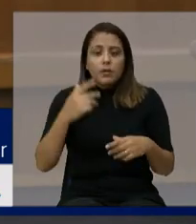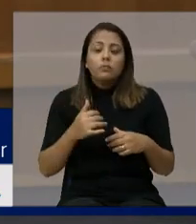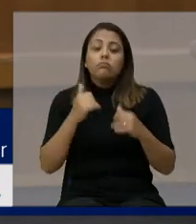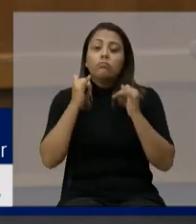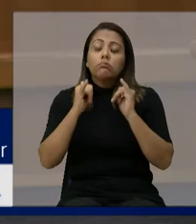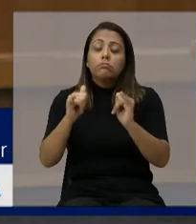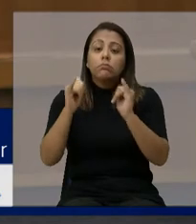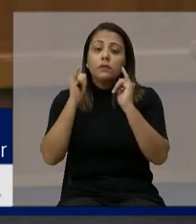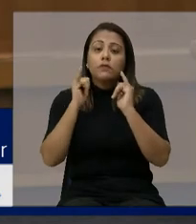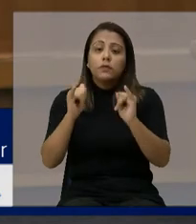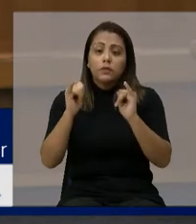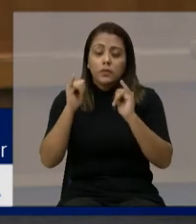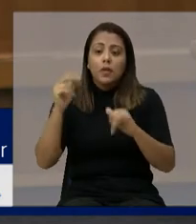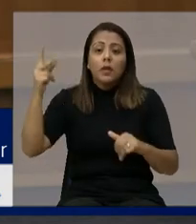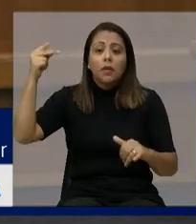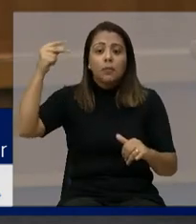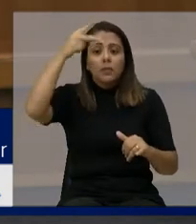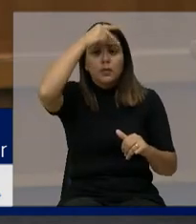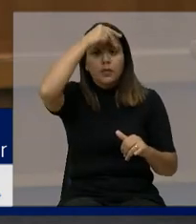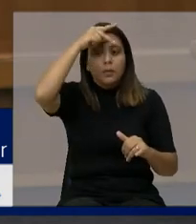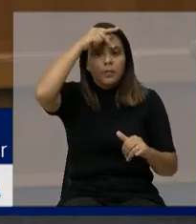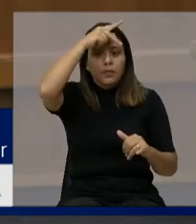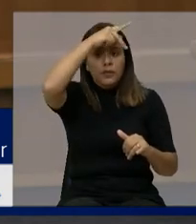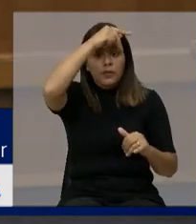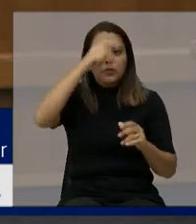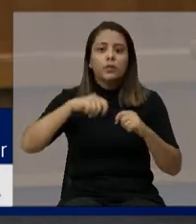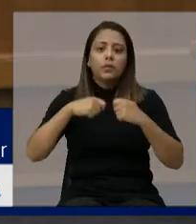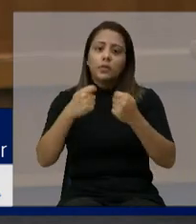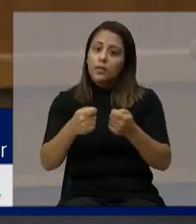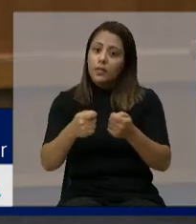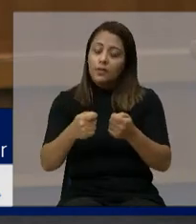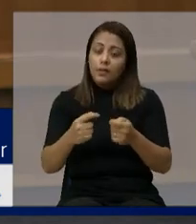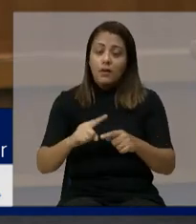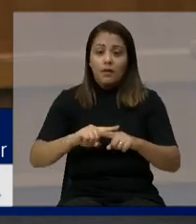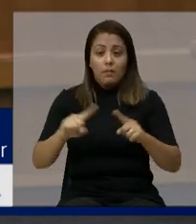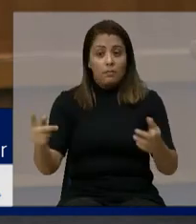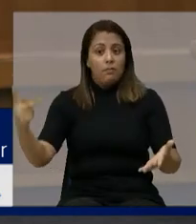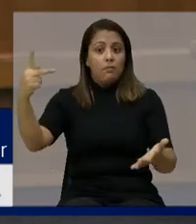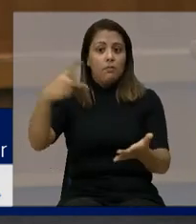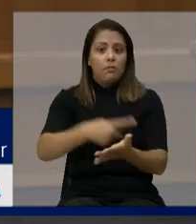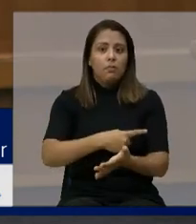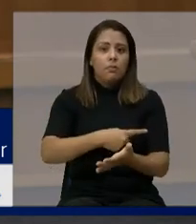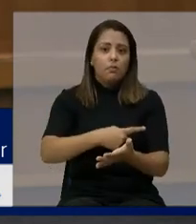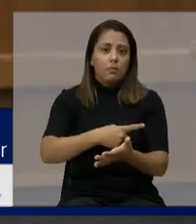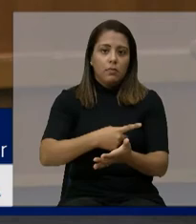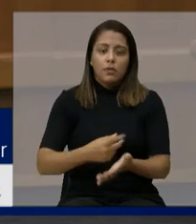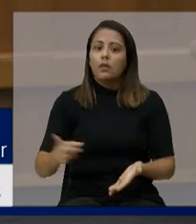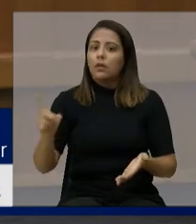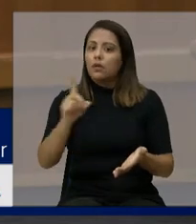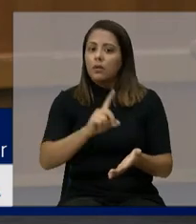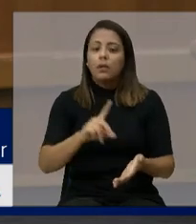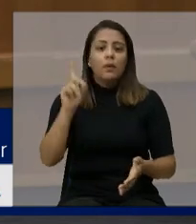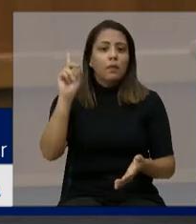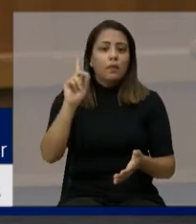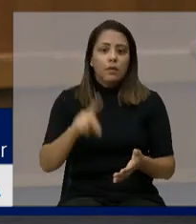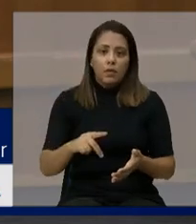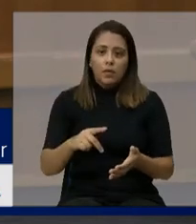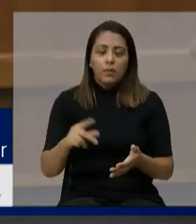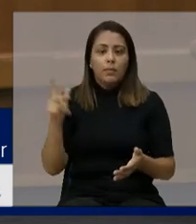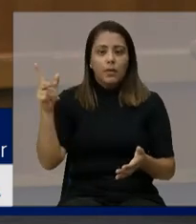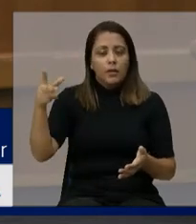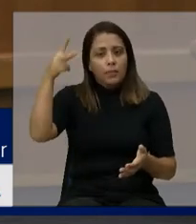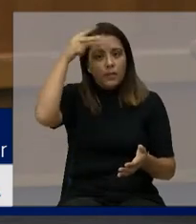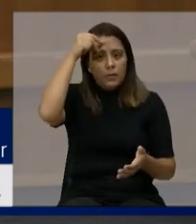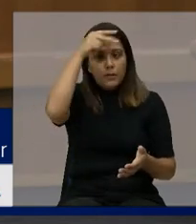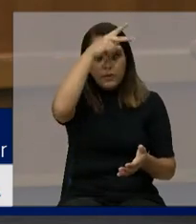medicamento Herceptin, presidente, não é fornecido pela Prefeitura Municipal, e muito menos pelo governo do